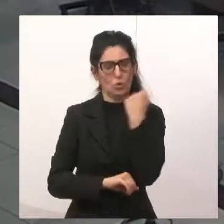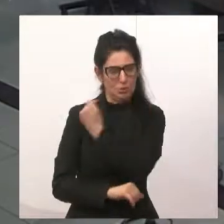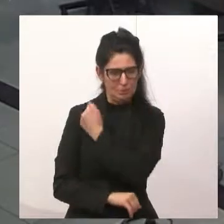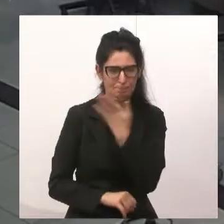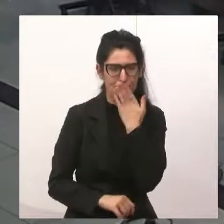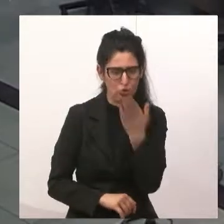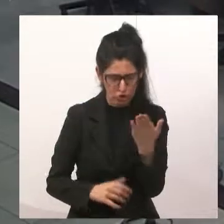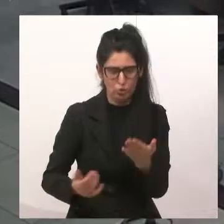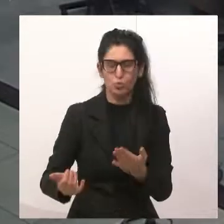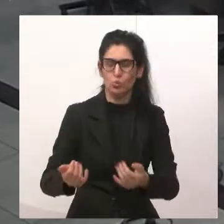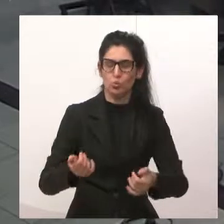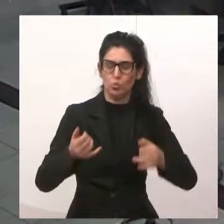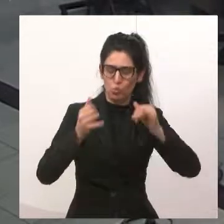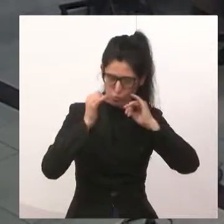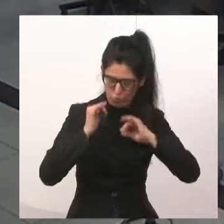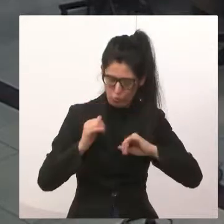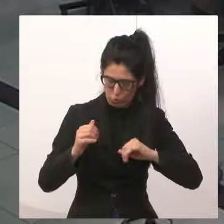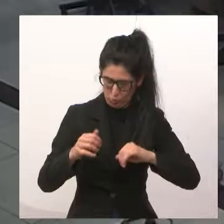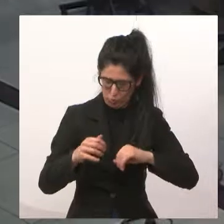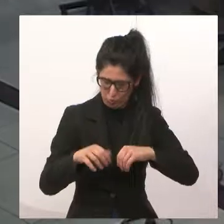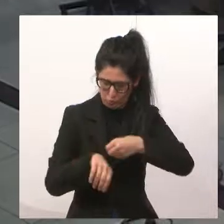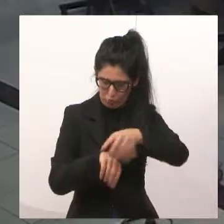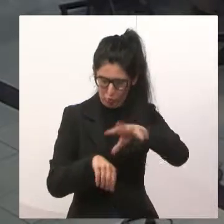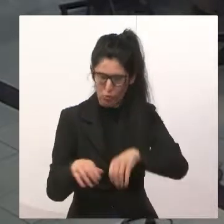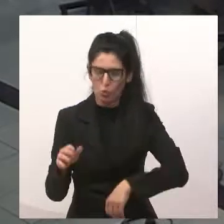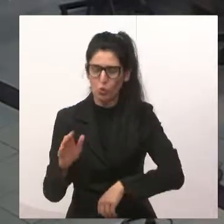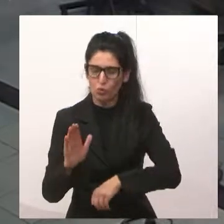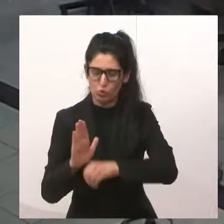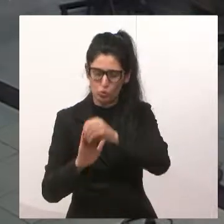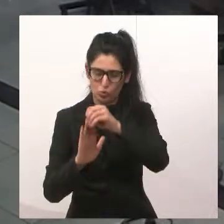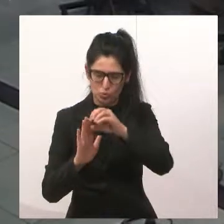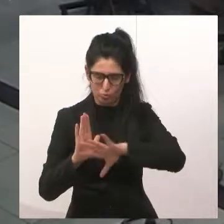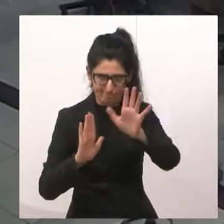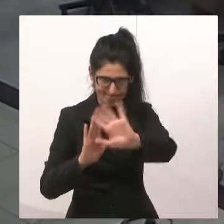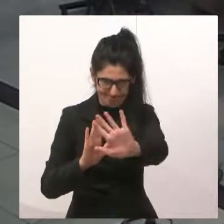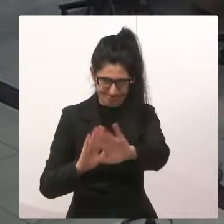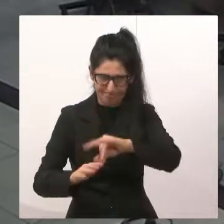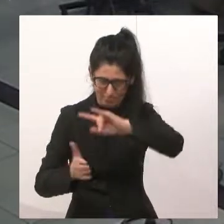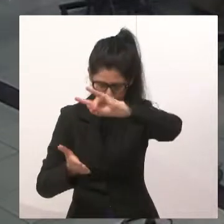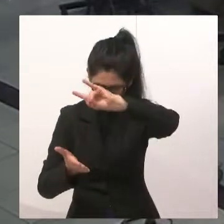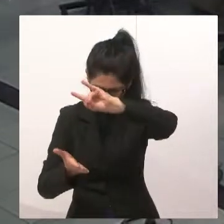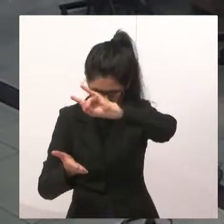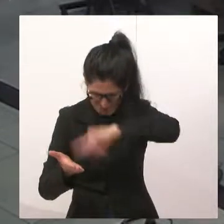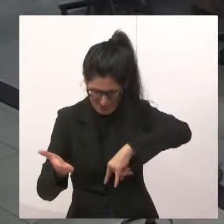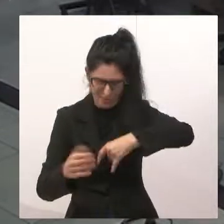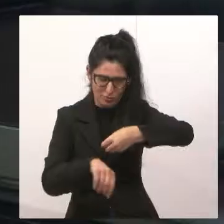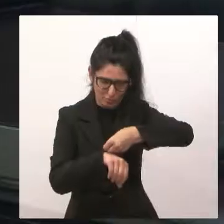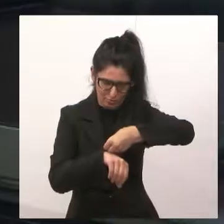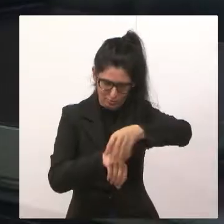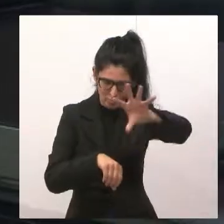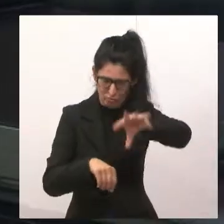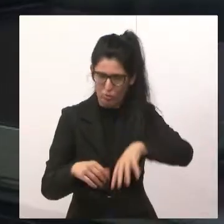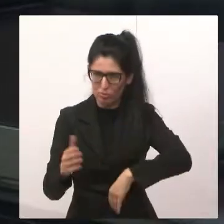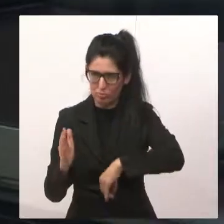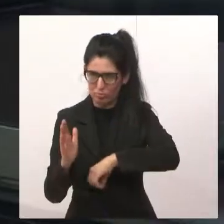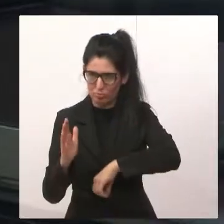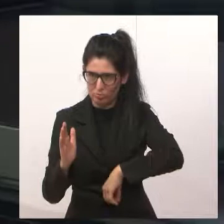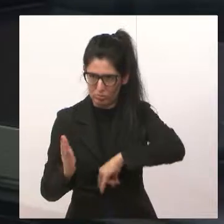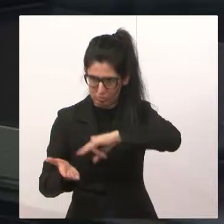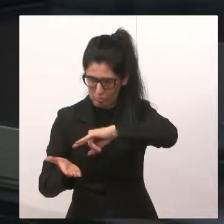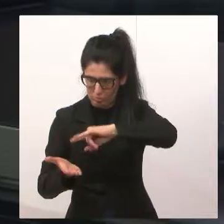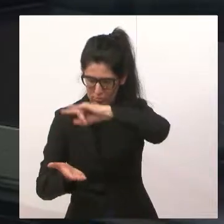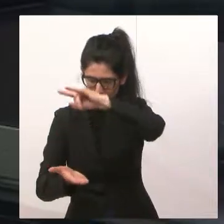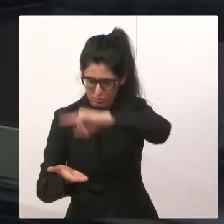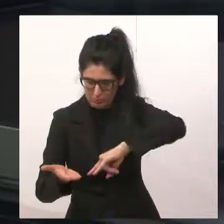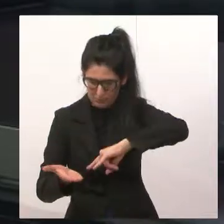pedido de informações que protocolamos hoje por conta disso. Rodrigo, esse cronograma deve